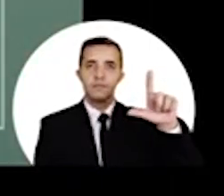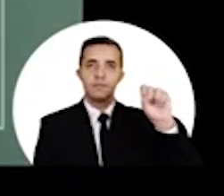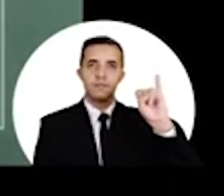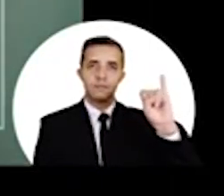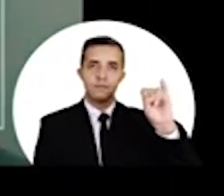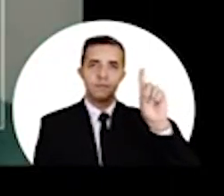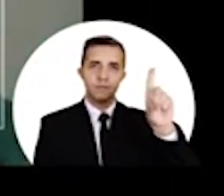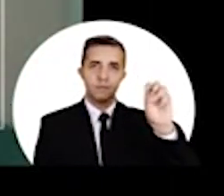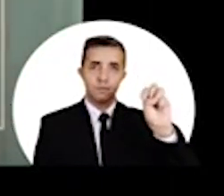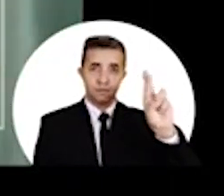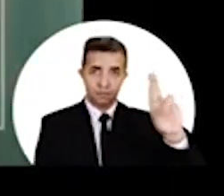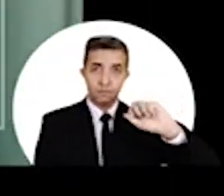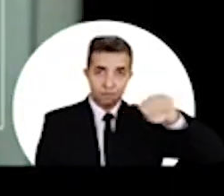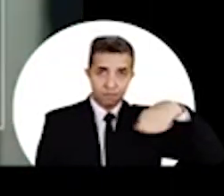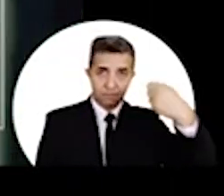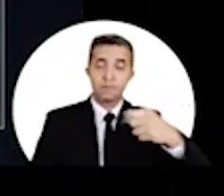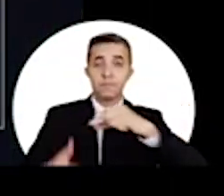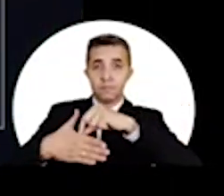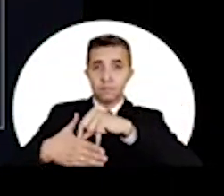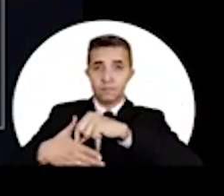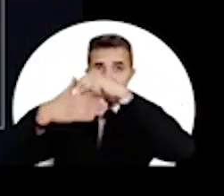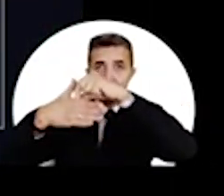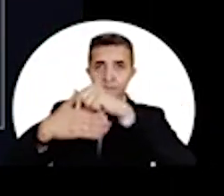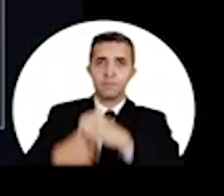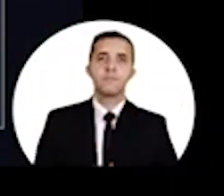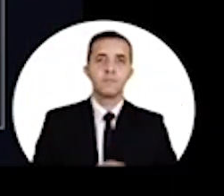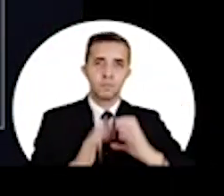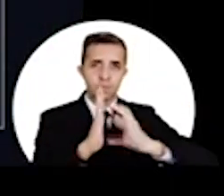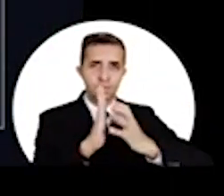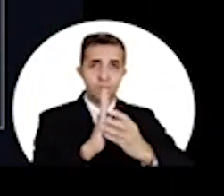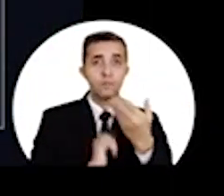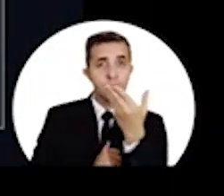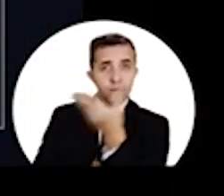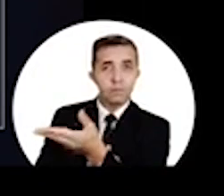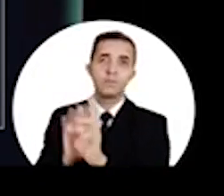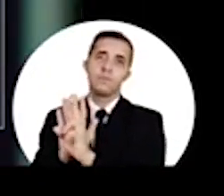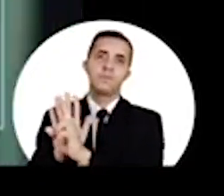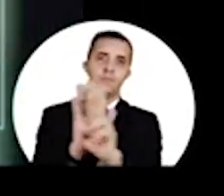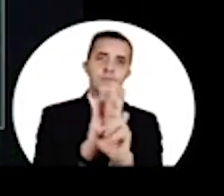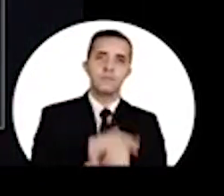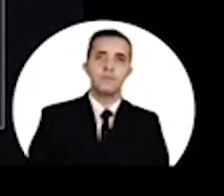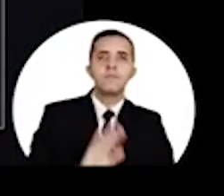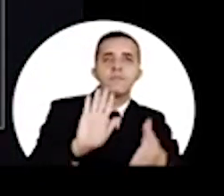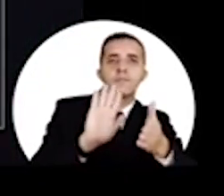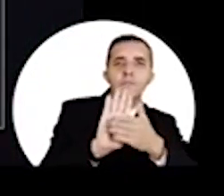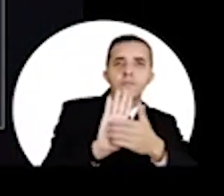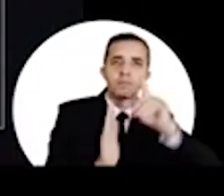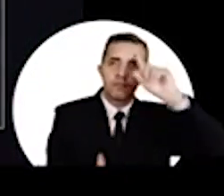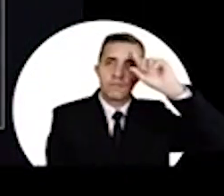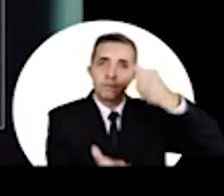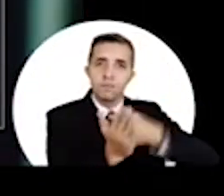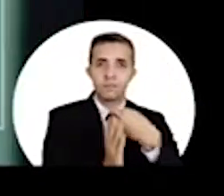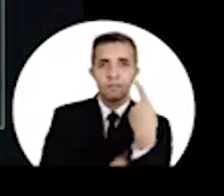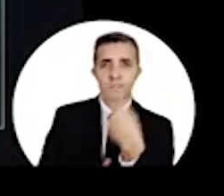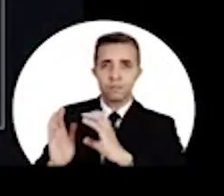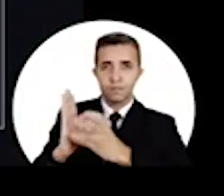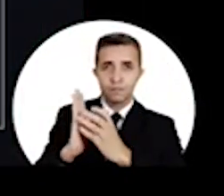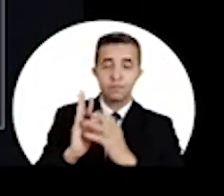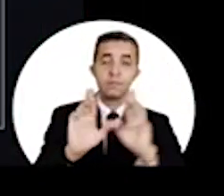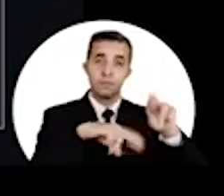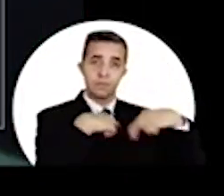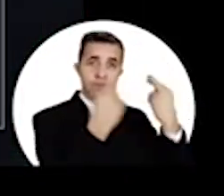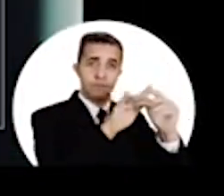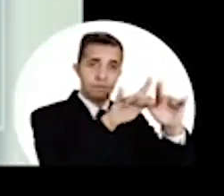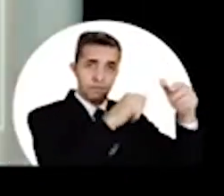O líder é como um porta-voz dos partidos. Ele encaminha a votação de qualquer proposição à deliberação no